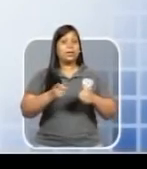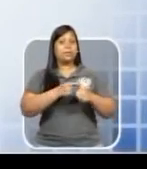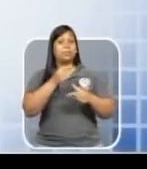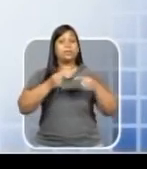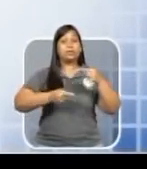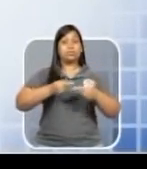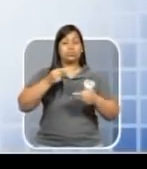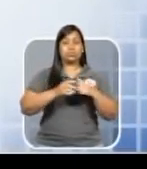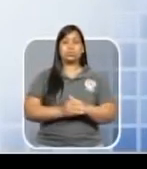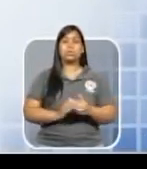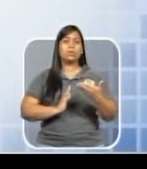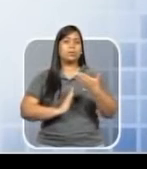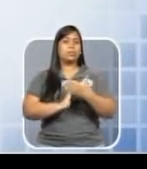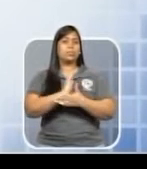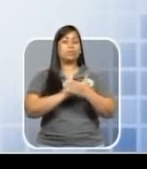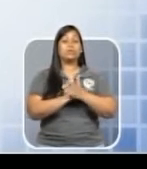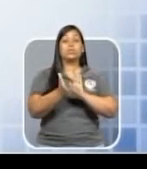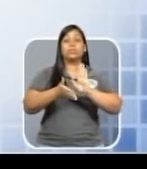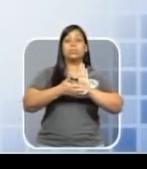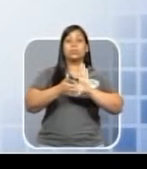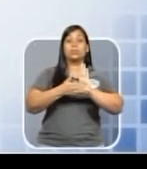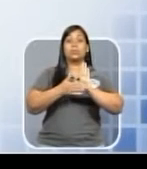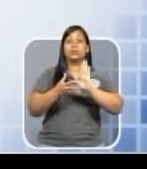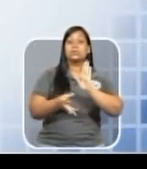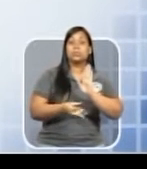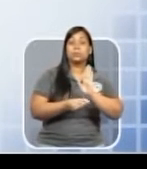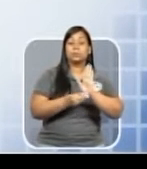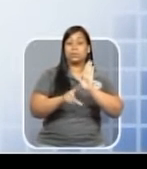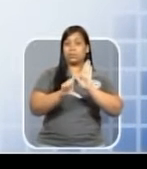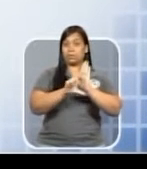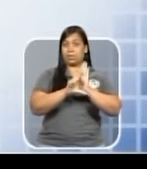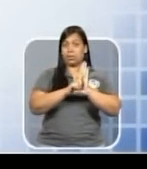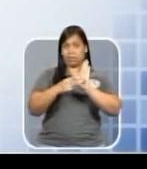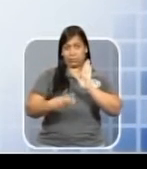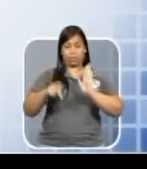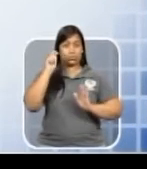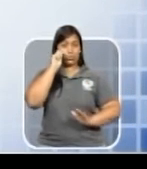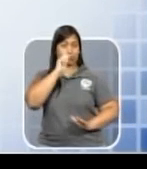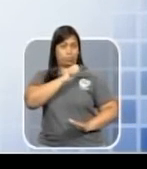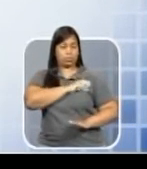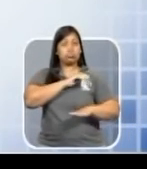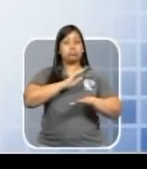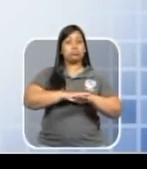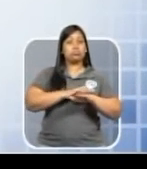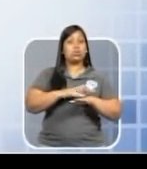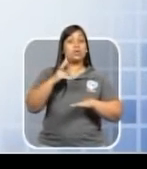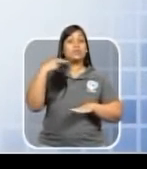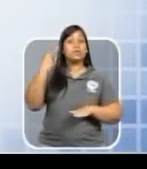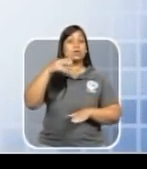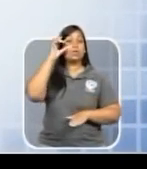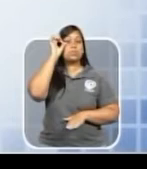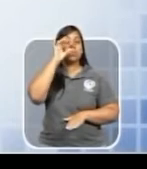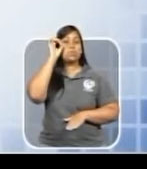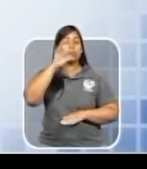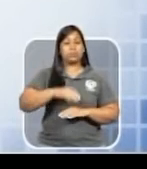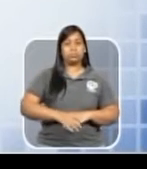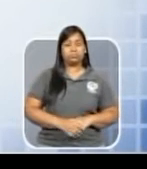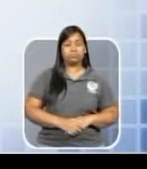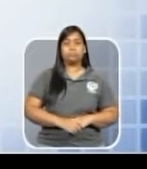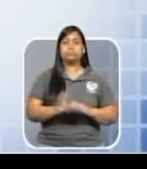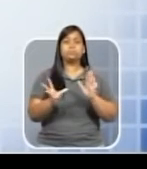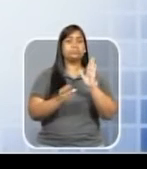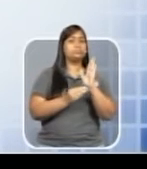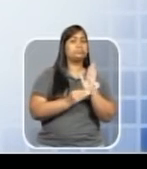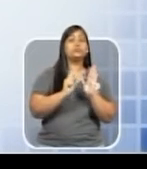primeira discussão, foi aprovada a proposta de emenda à lei orgânica, de autoria de Bruno Moura, que cria a